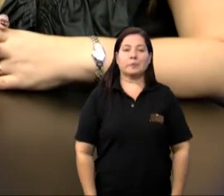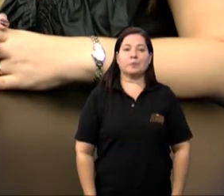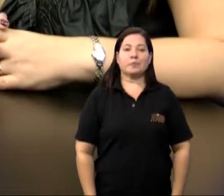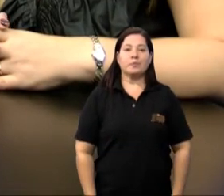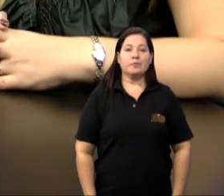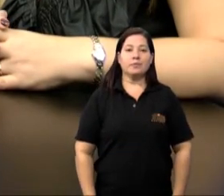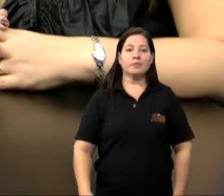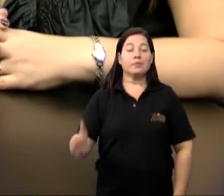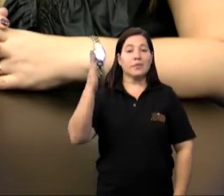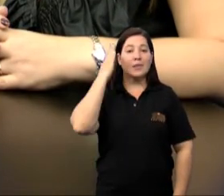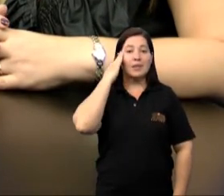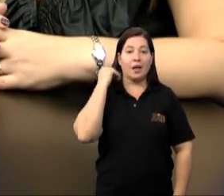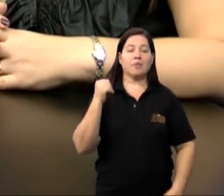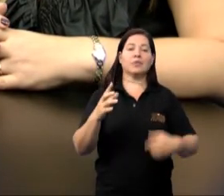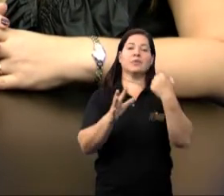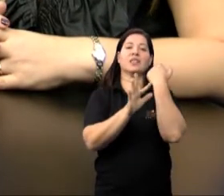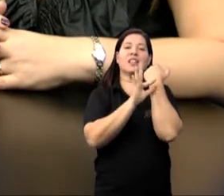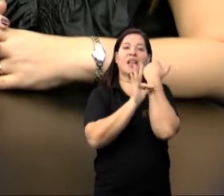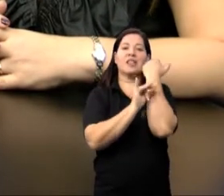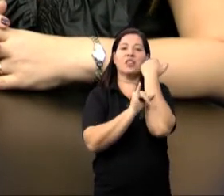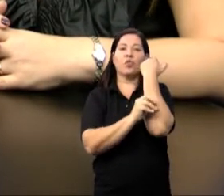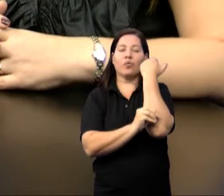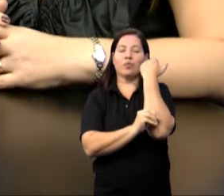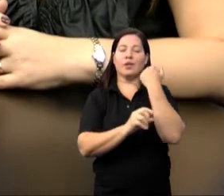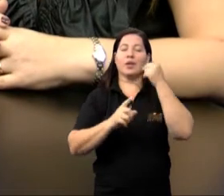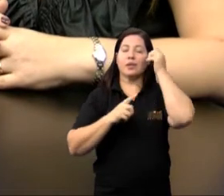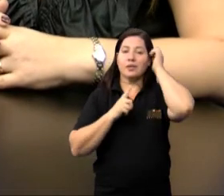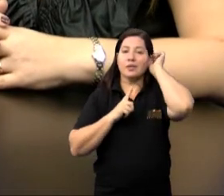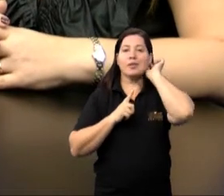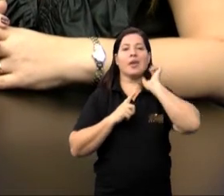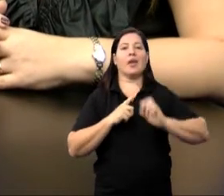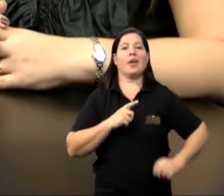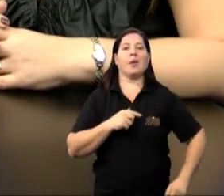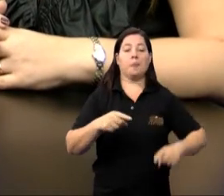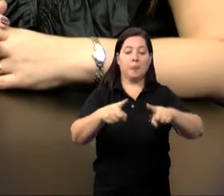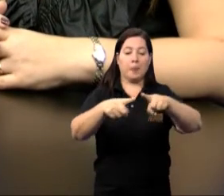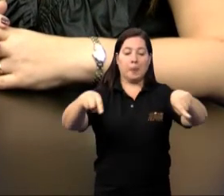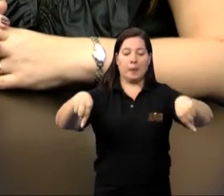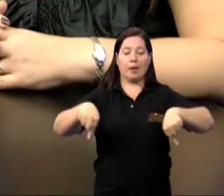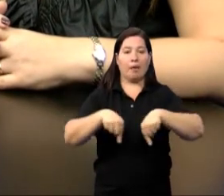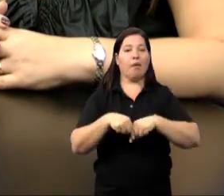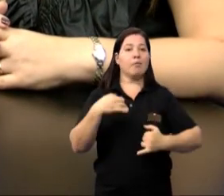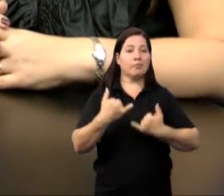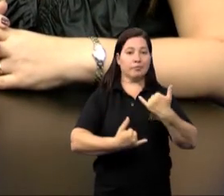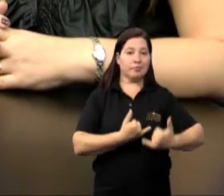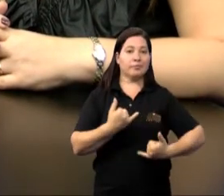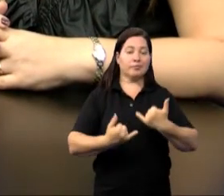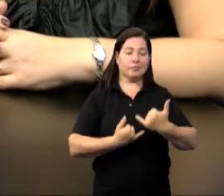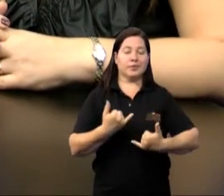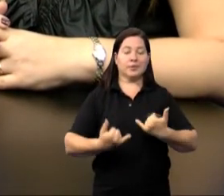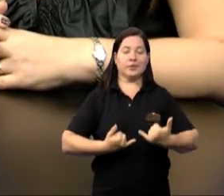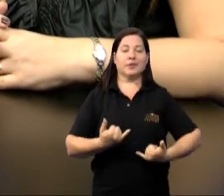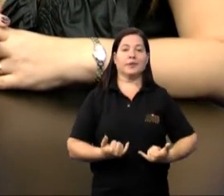ASFIL está formando aí uma brinquedoteca. Eu gostaria que você falasse um pouco aí sobre